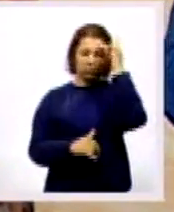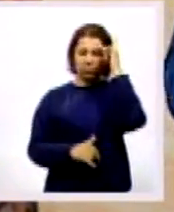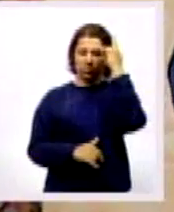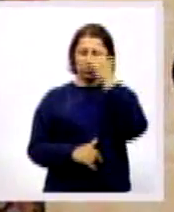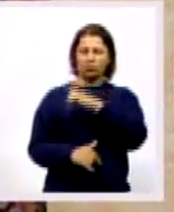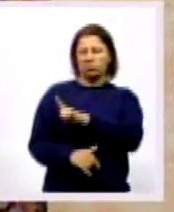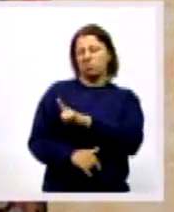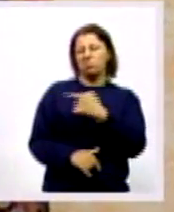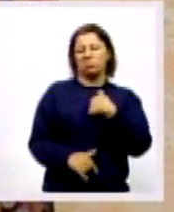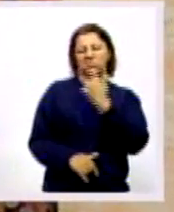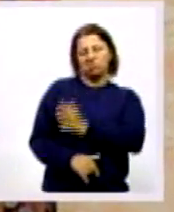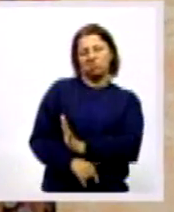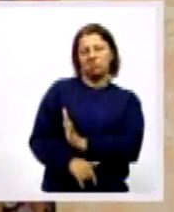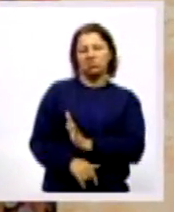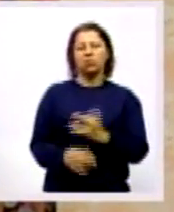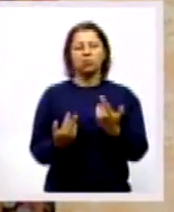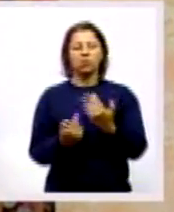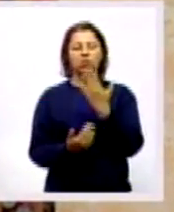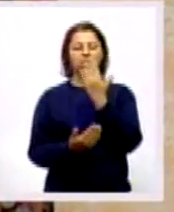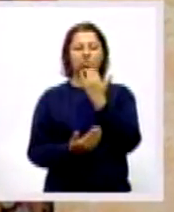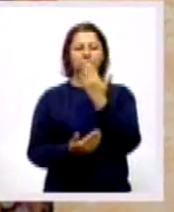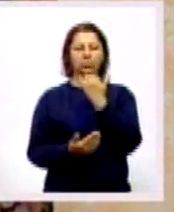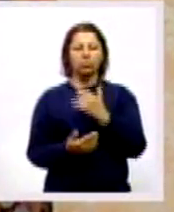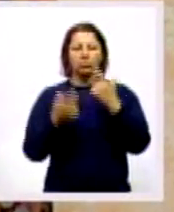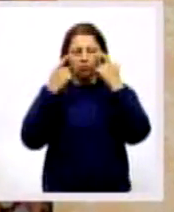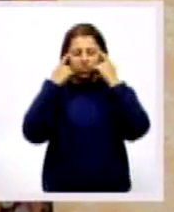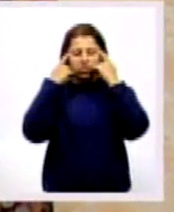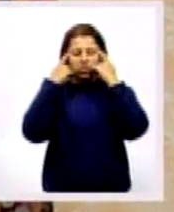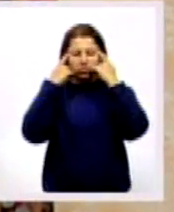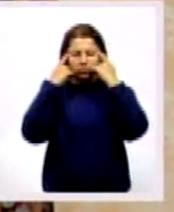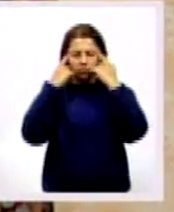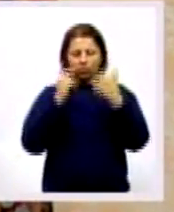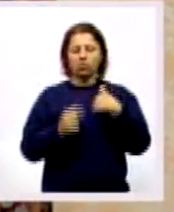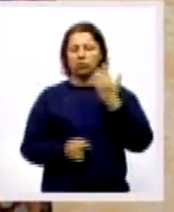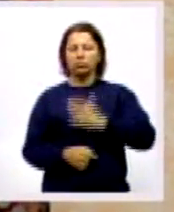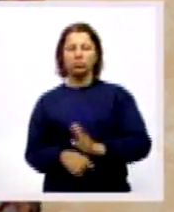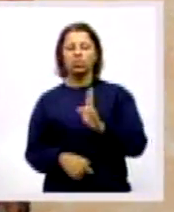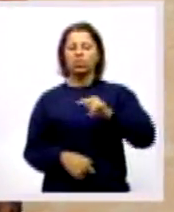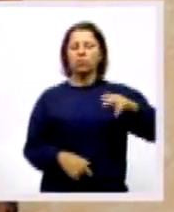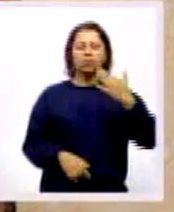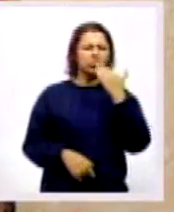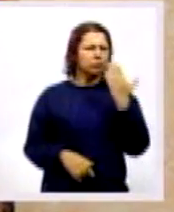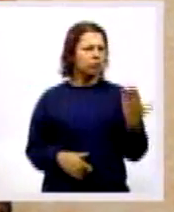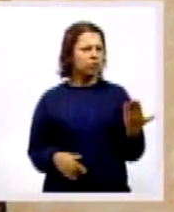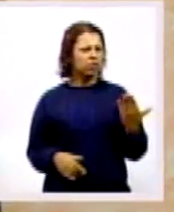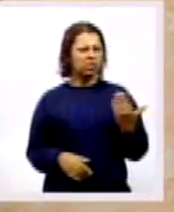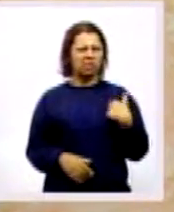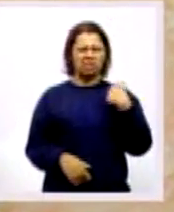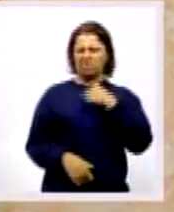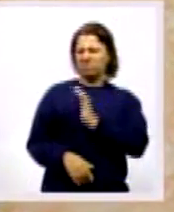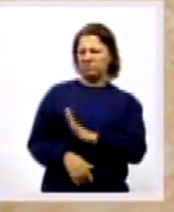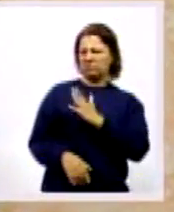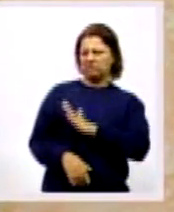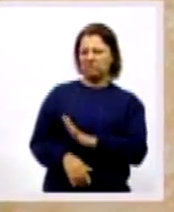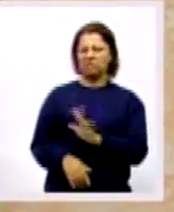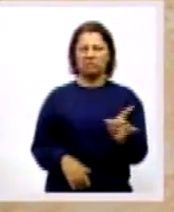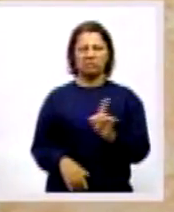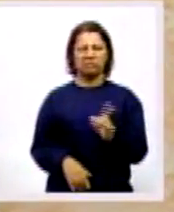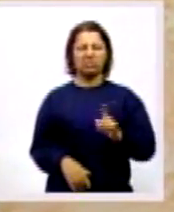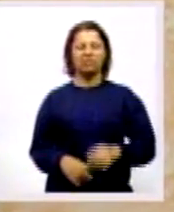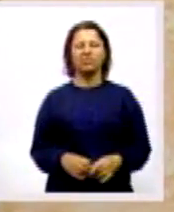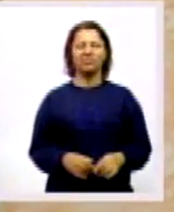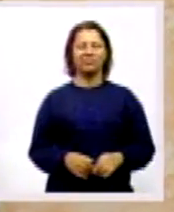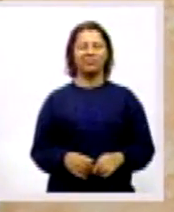gosto. É igual comida japonesa, a maioria fala que não gosta, mas nunca comeu. Que nojo comer peixe cru.